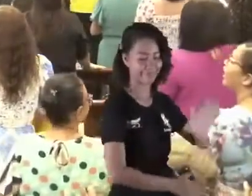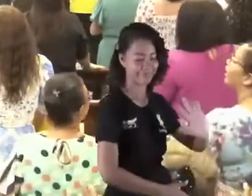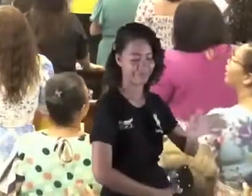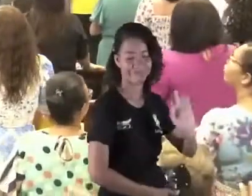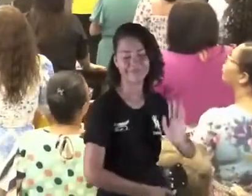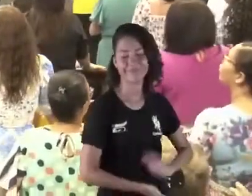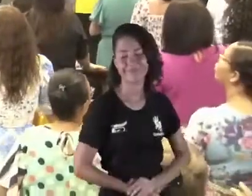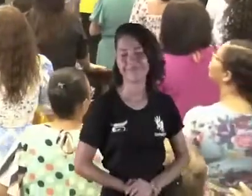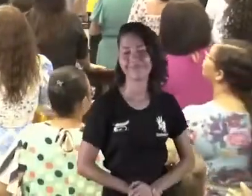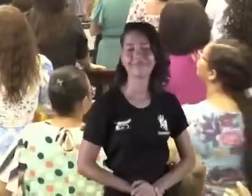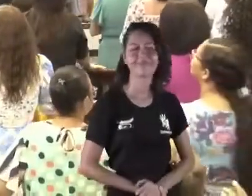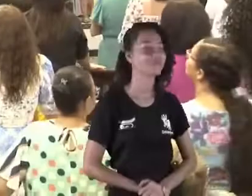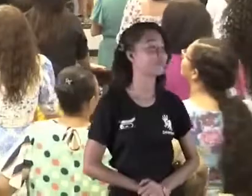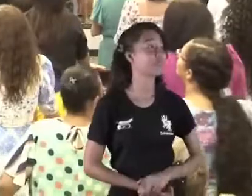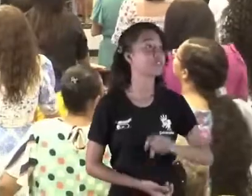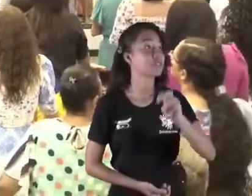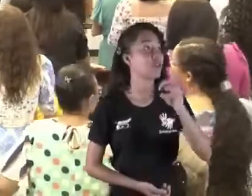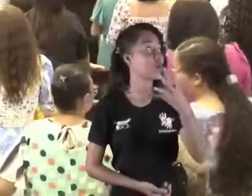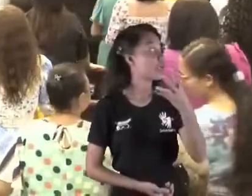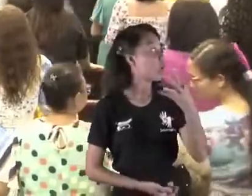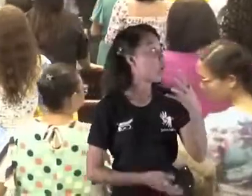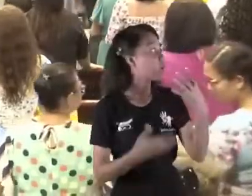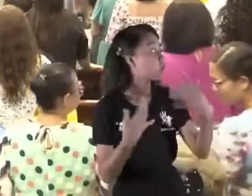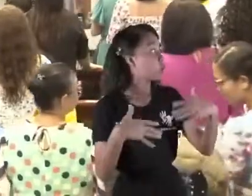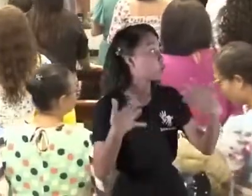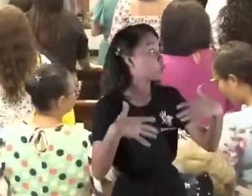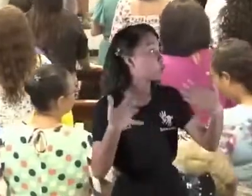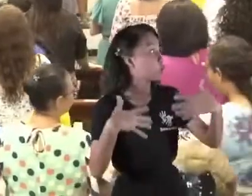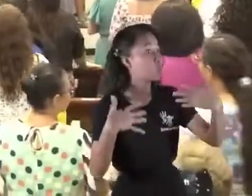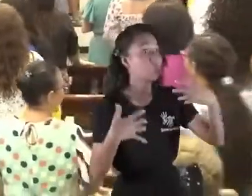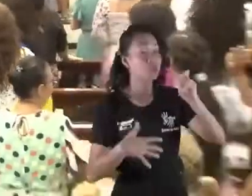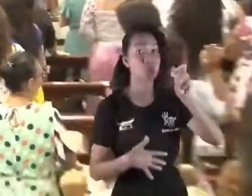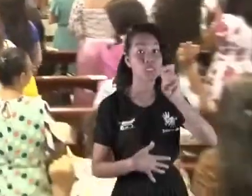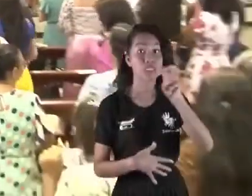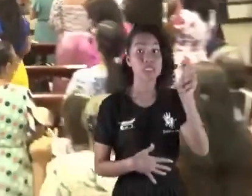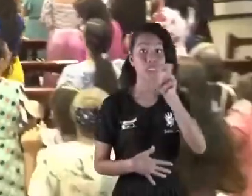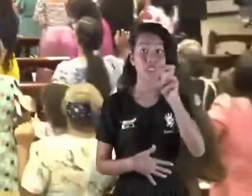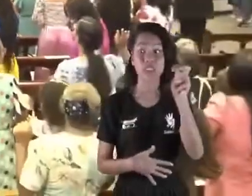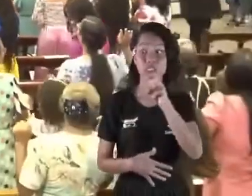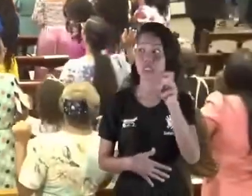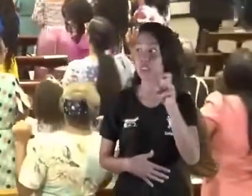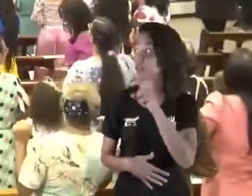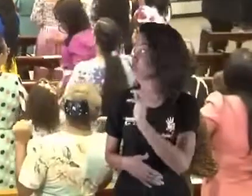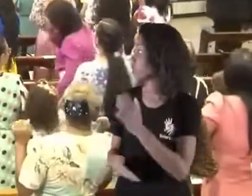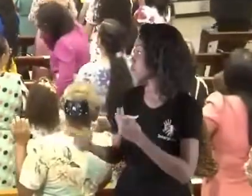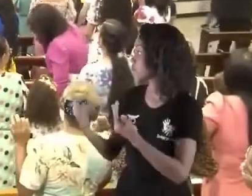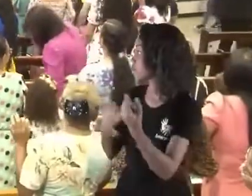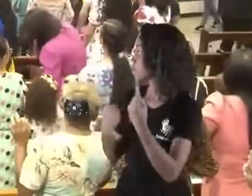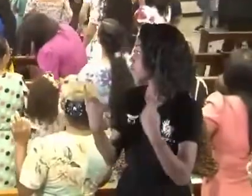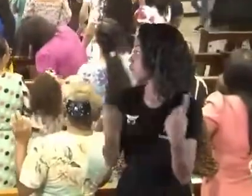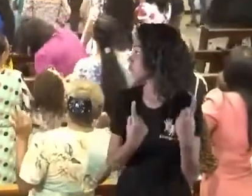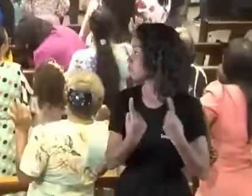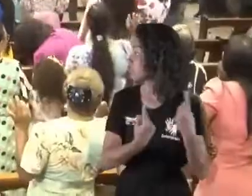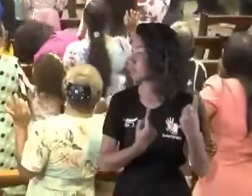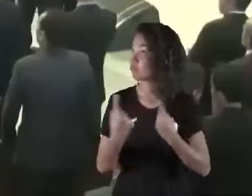Chegou a 54. É duas. Chegou a 55. Cadê a